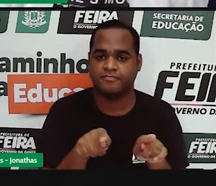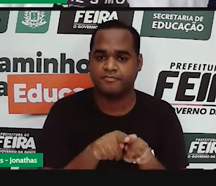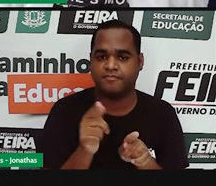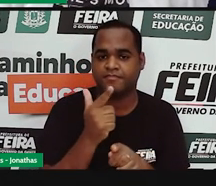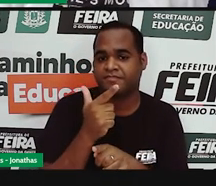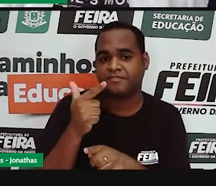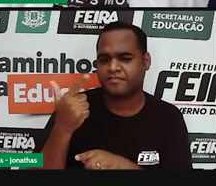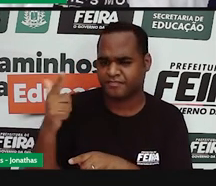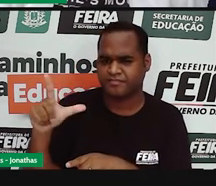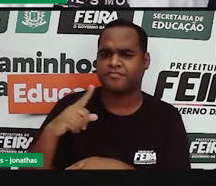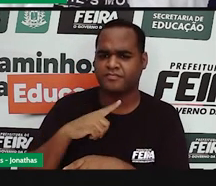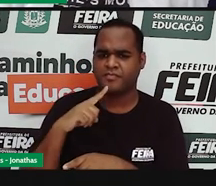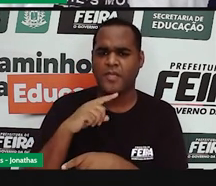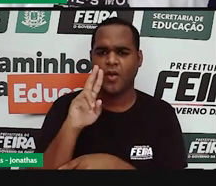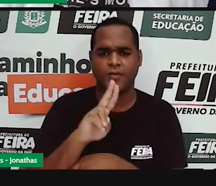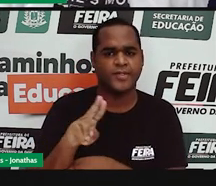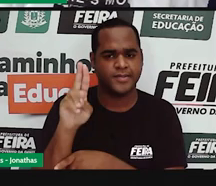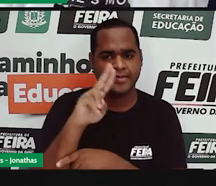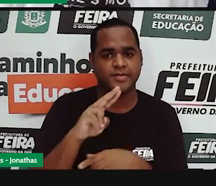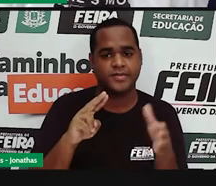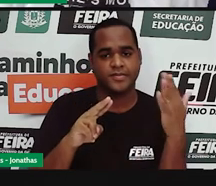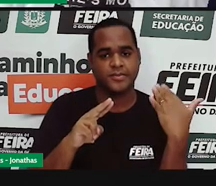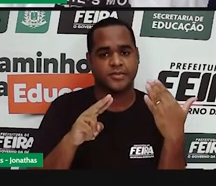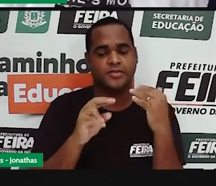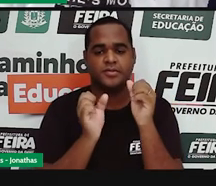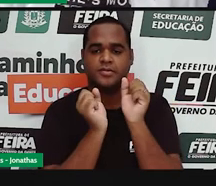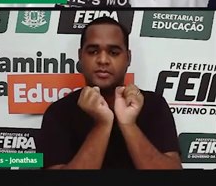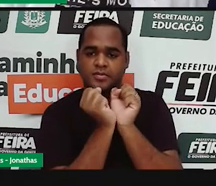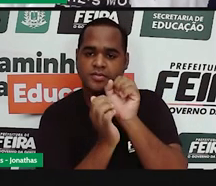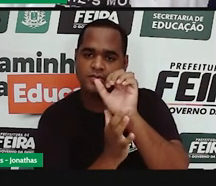modalidade que era muito usada, a escravidão, que era